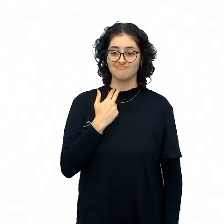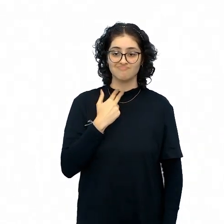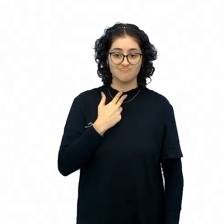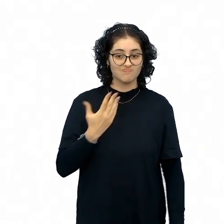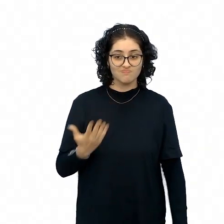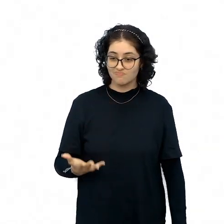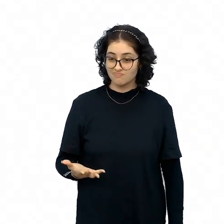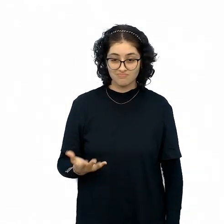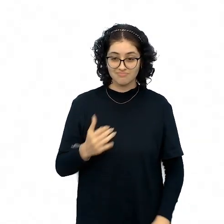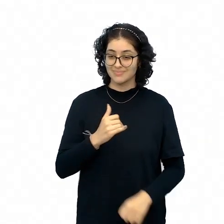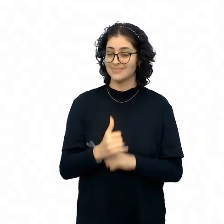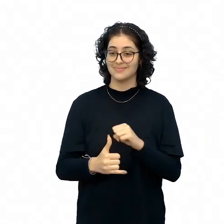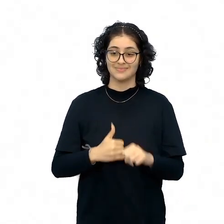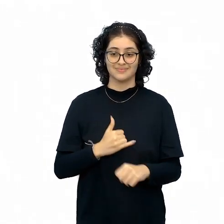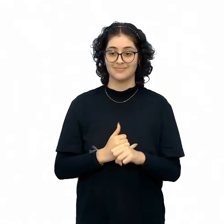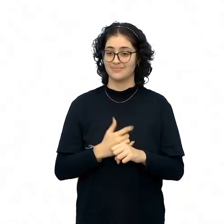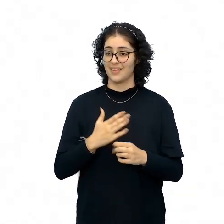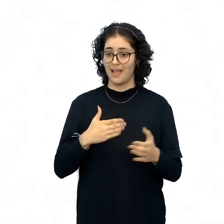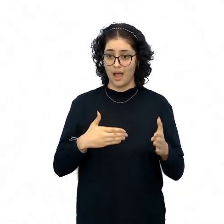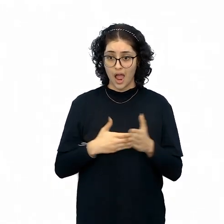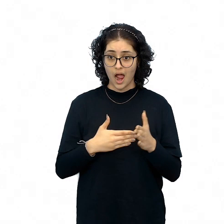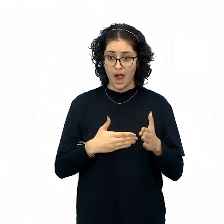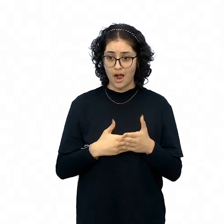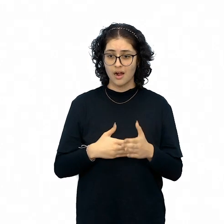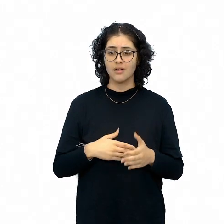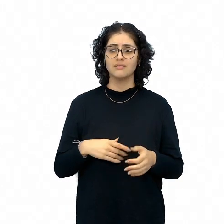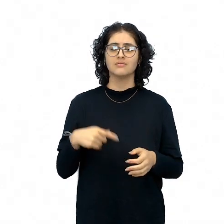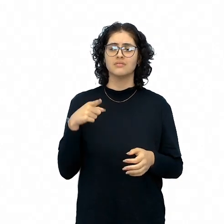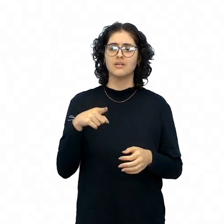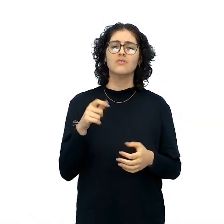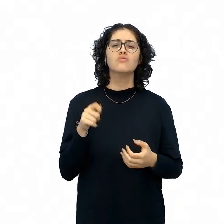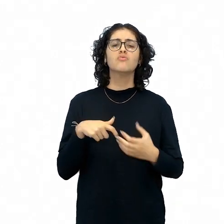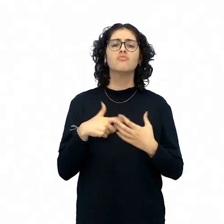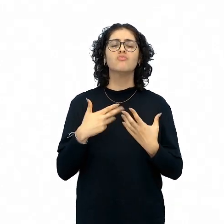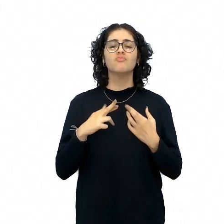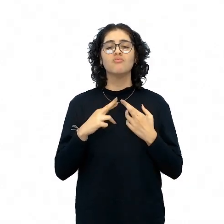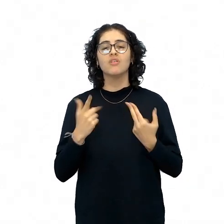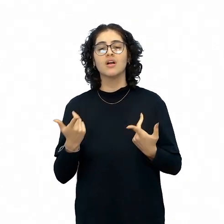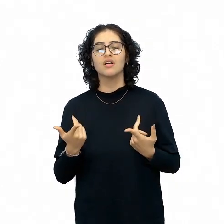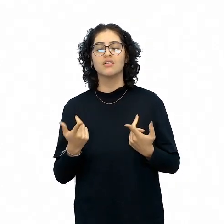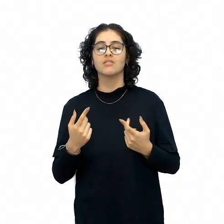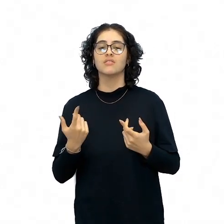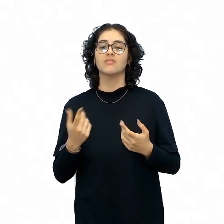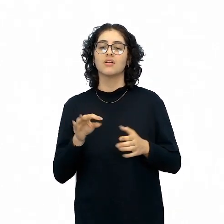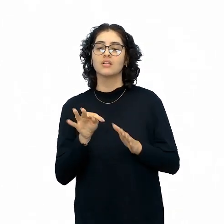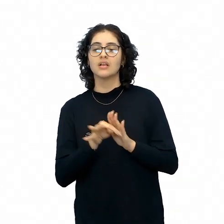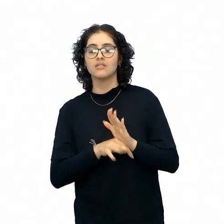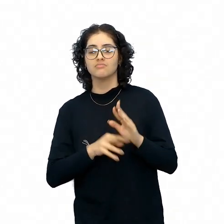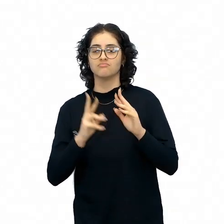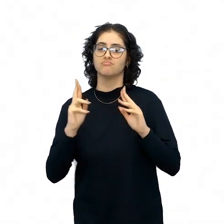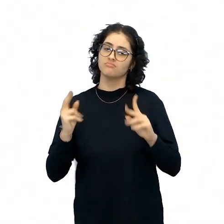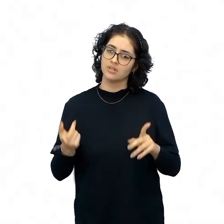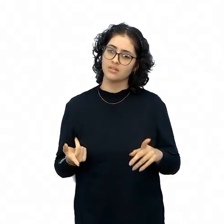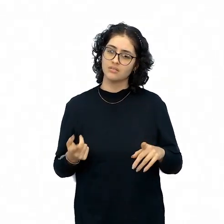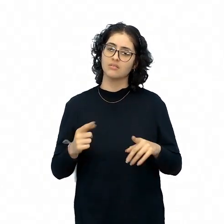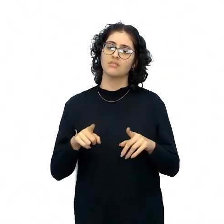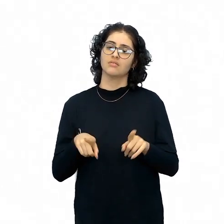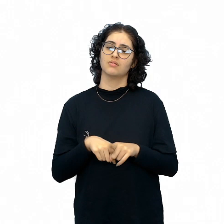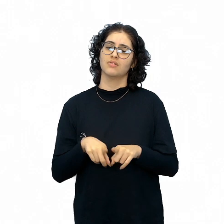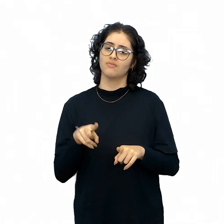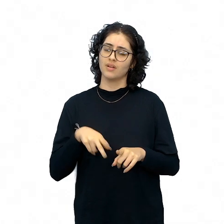essa plataforma online, sugerimos, veja a possibilidade de eles fazerem esse texto de outras formas, mas vejam